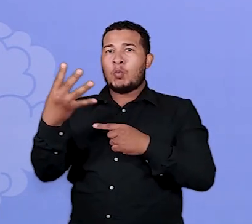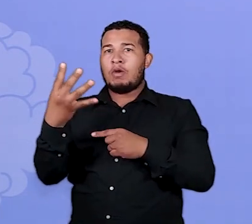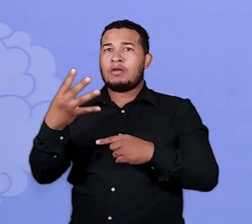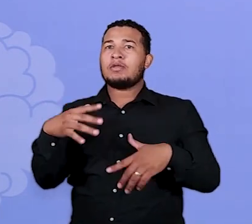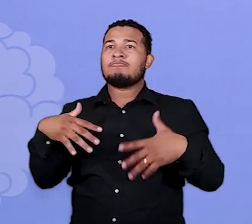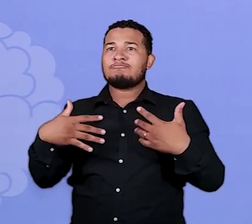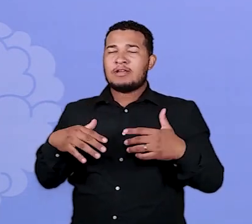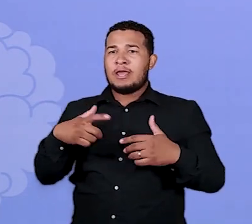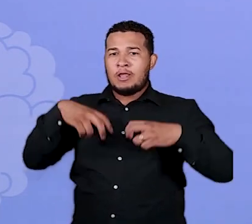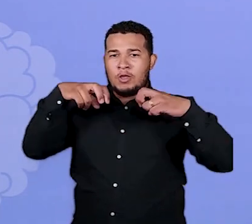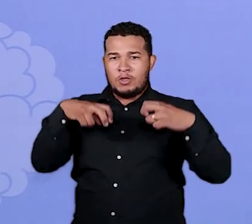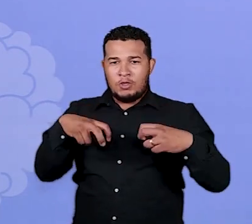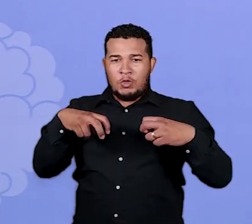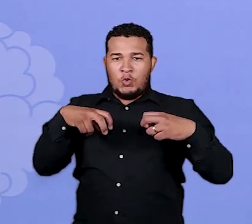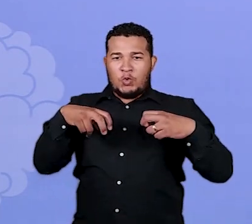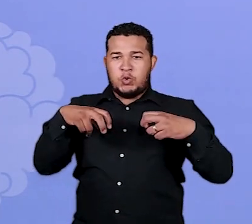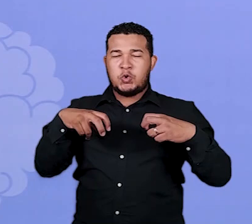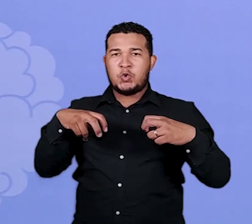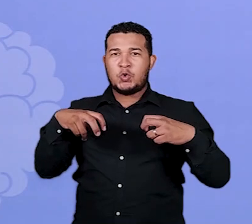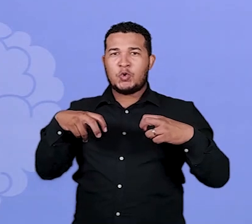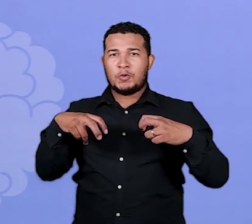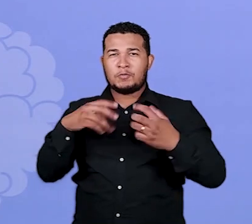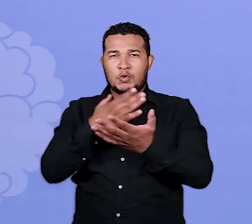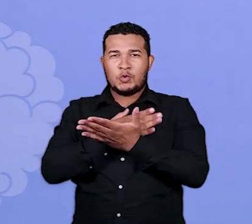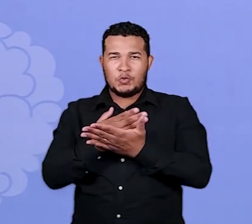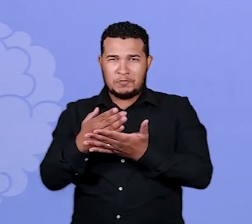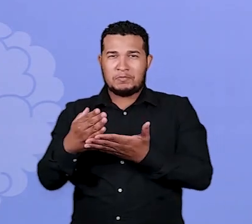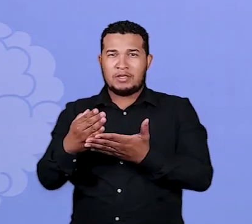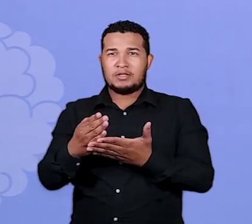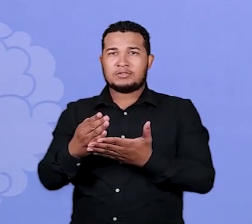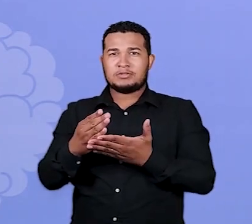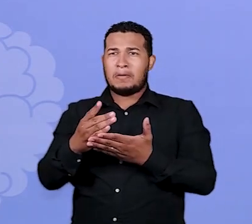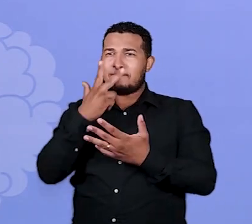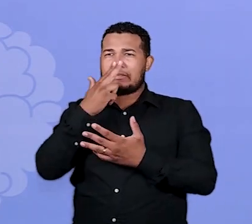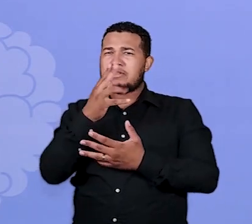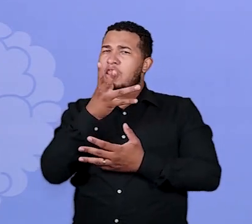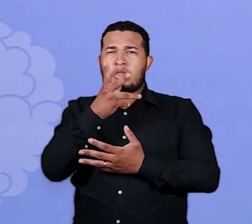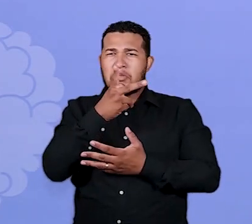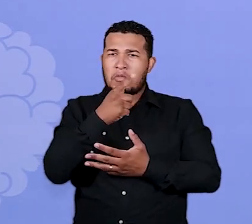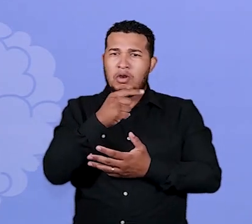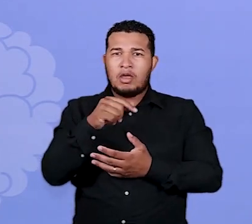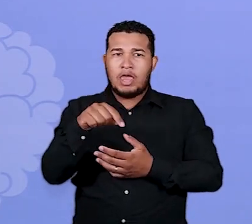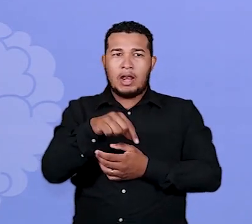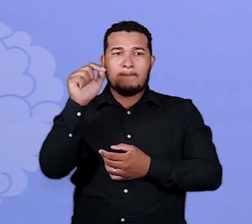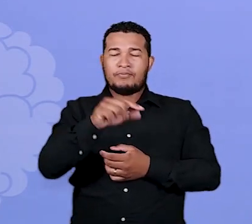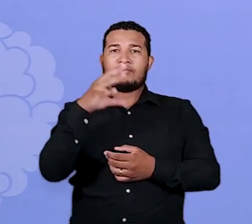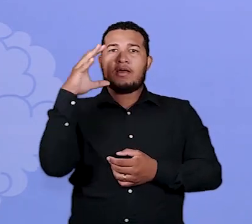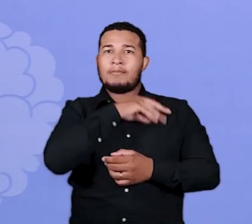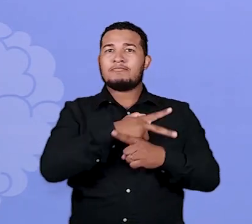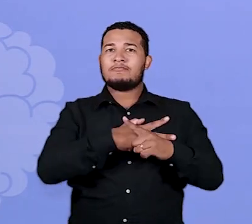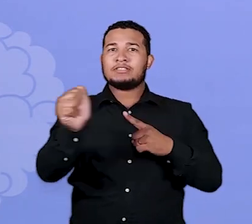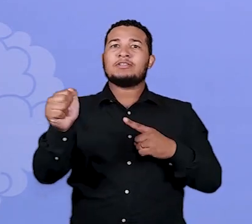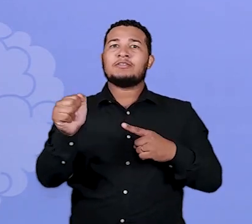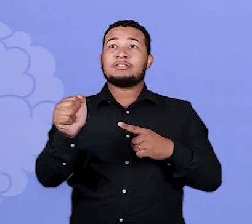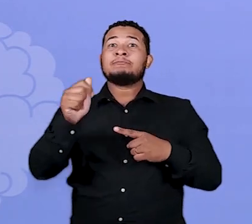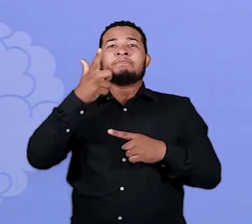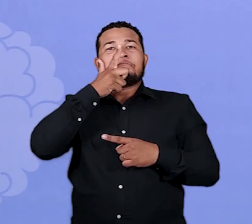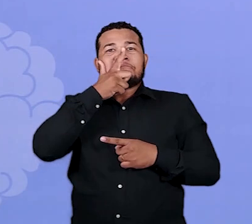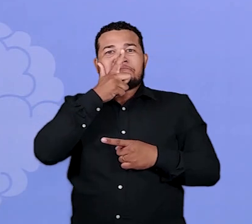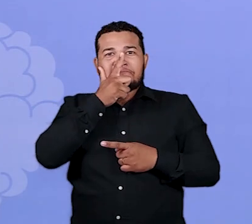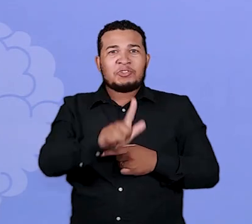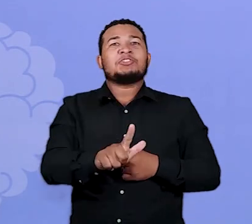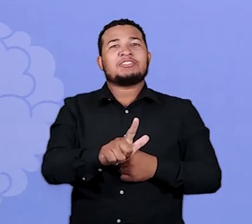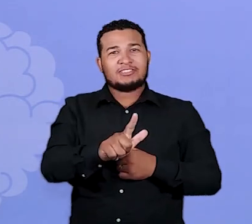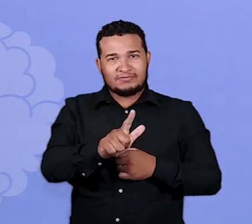4ª partida dela. E quando ela sentou para jogar, logo no início da partida, não demorou muito, ela deu um checkmate.